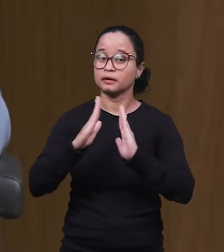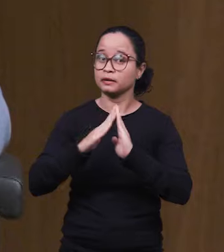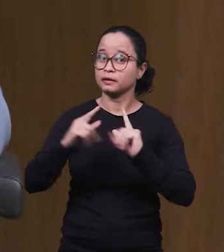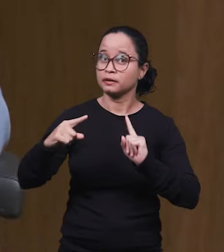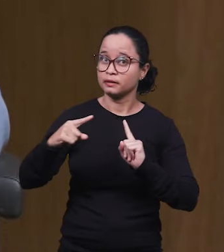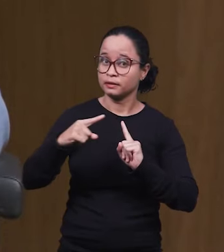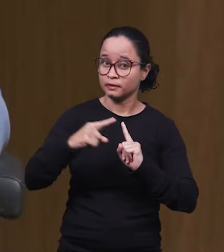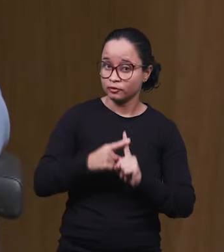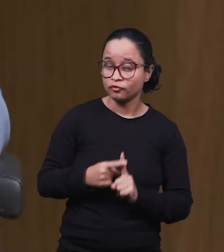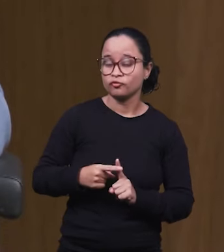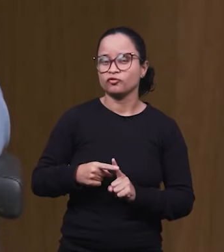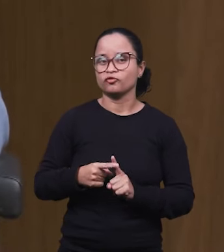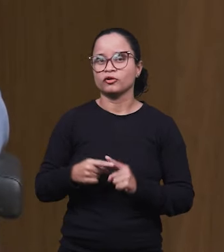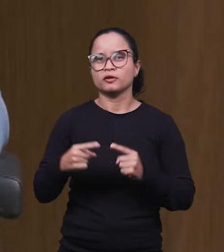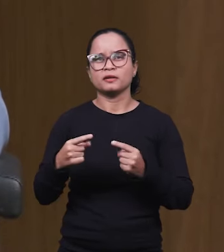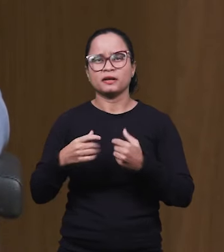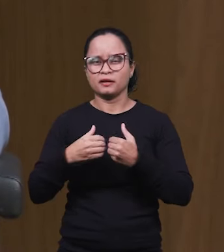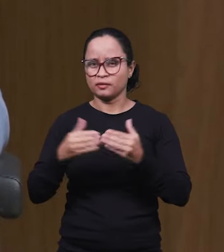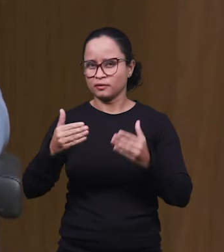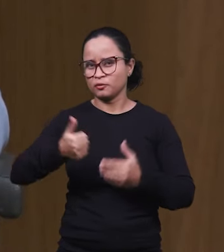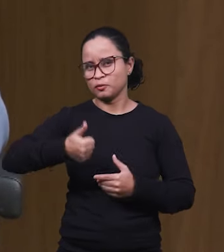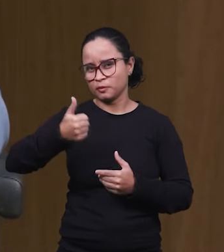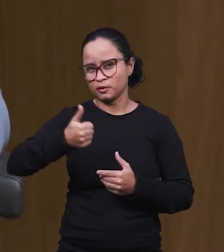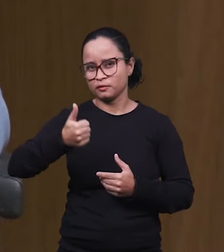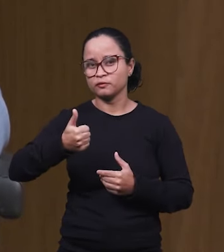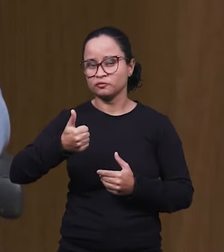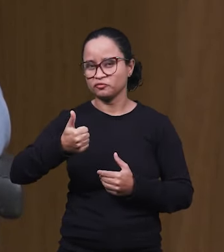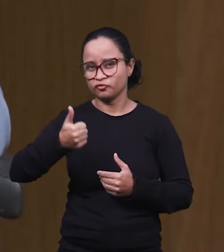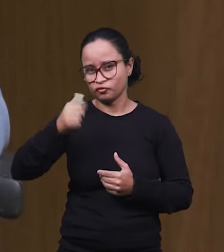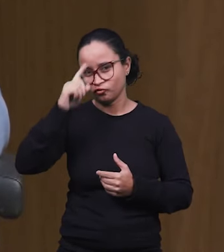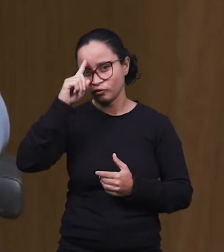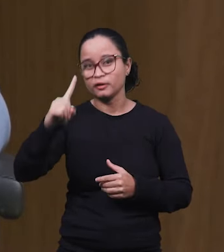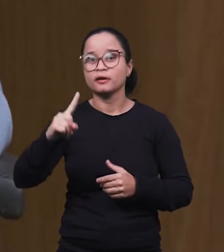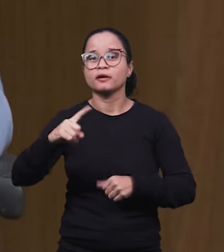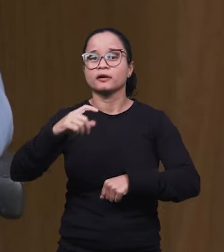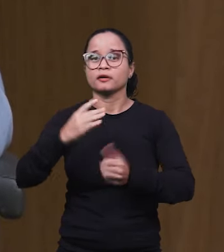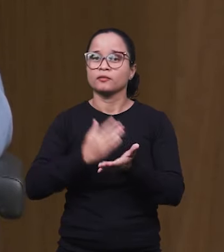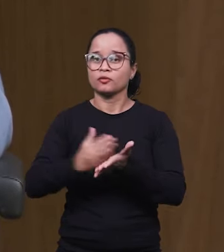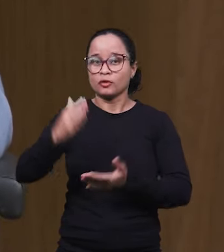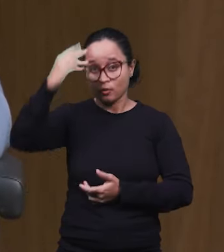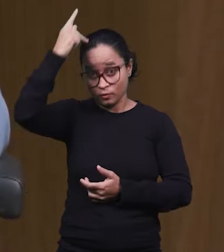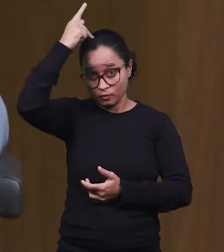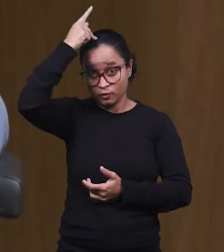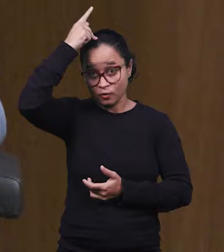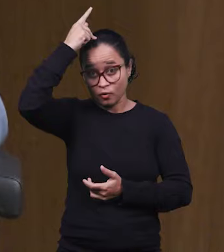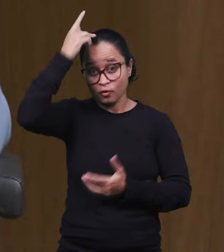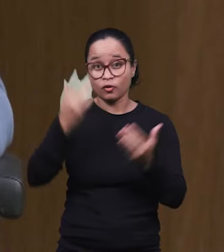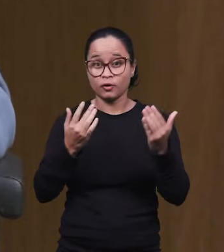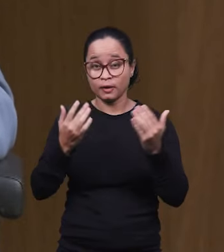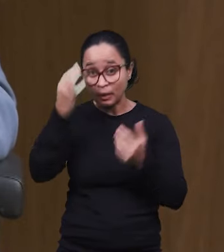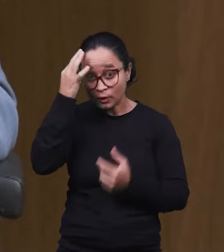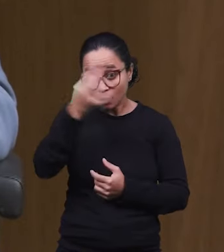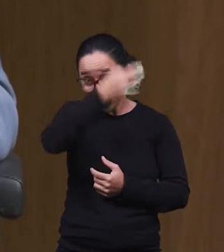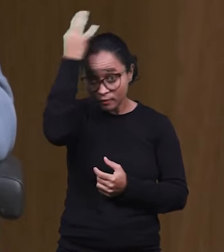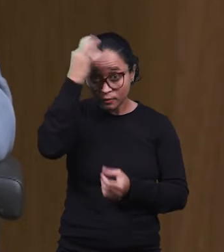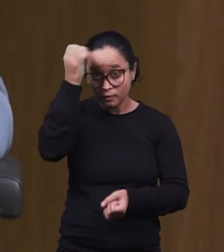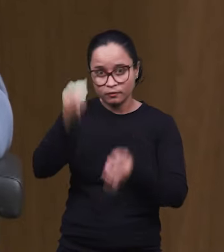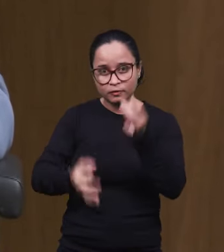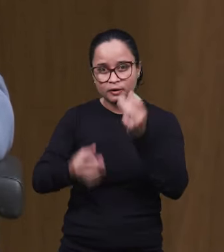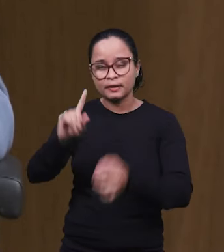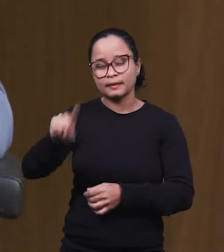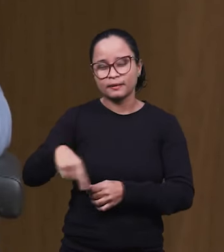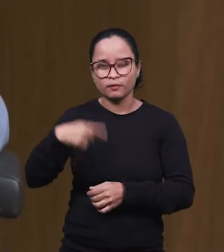desde o seu primeiro dia, que foi o seu início no Pentecostes, a descida do Espírito Santo, após a ressurreição do Senhor